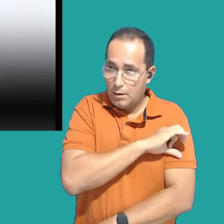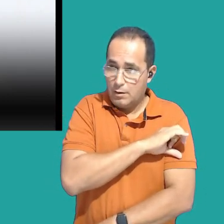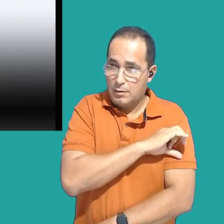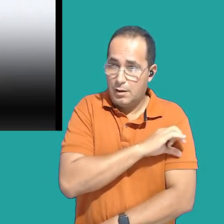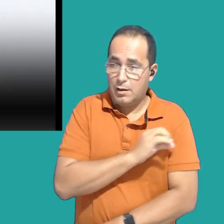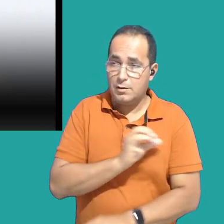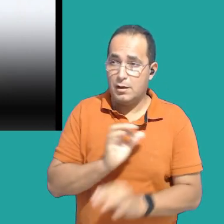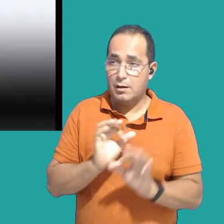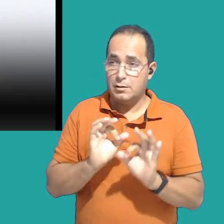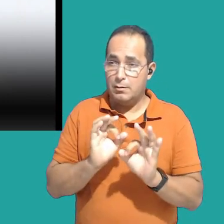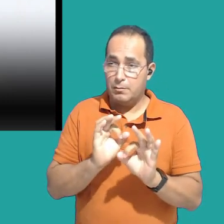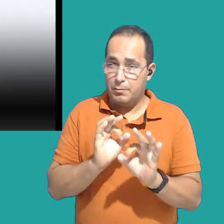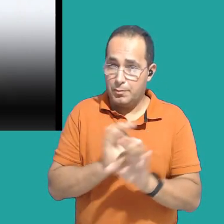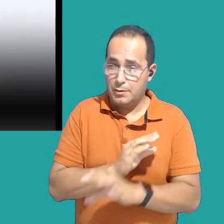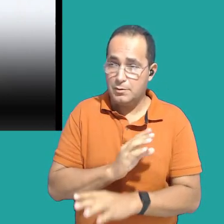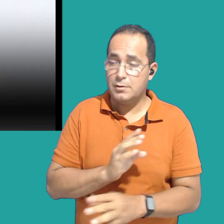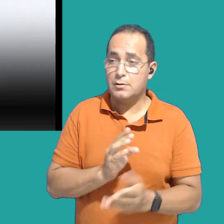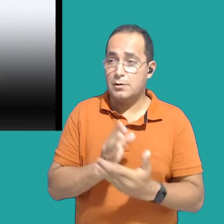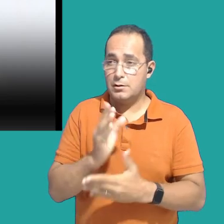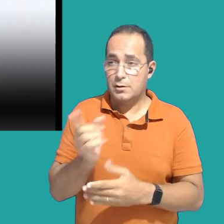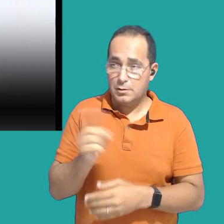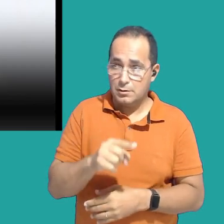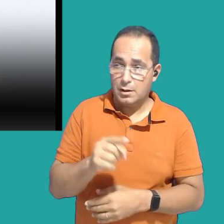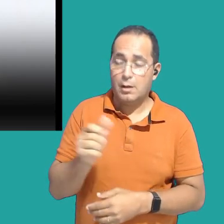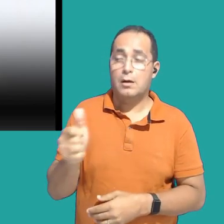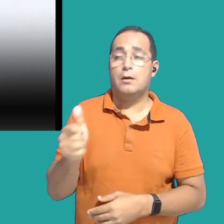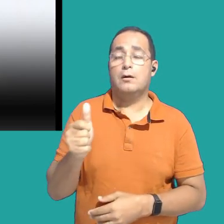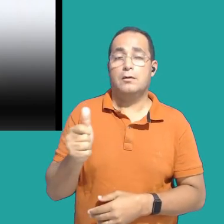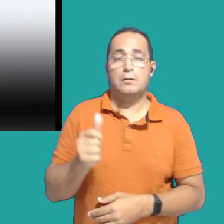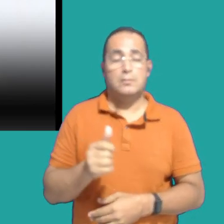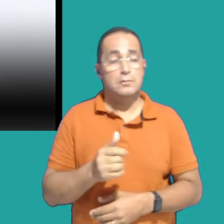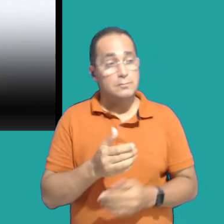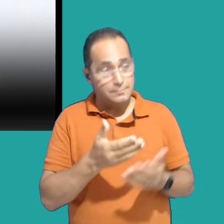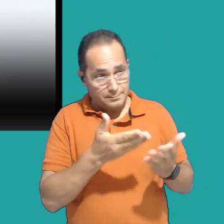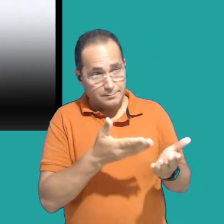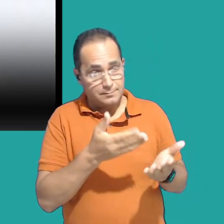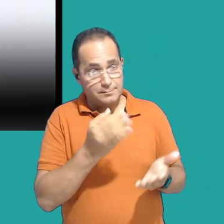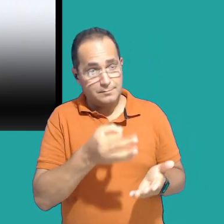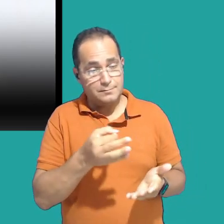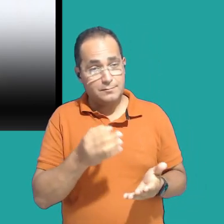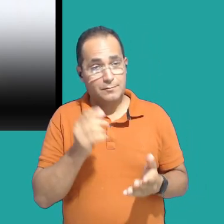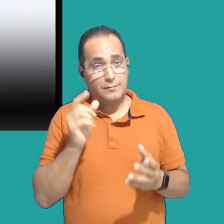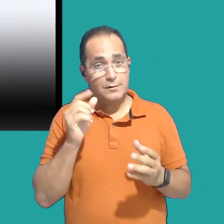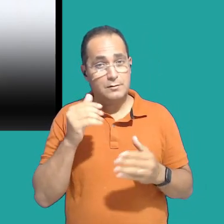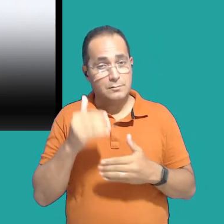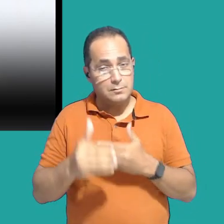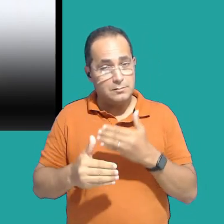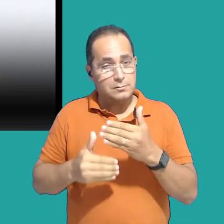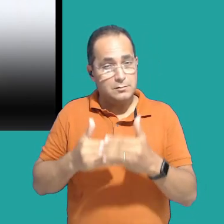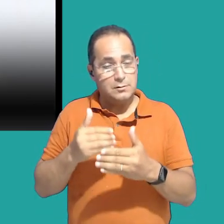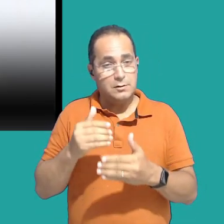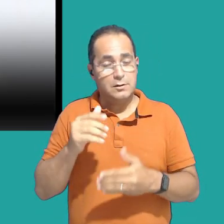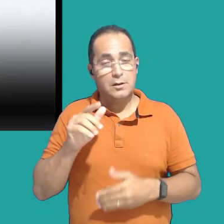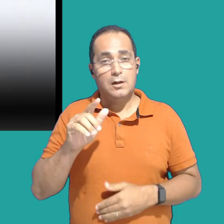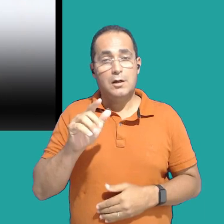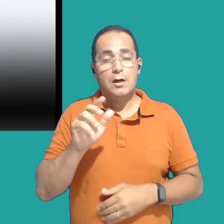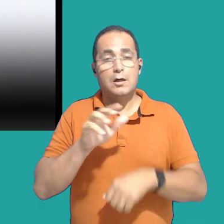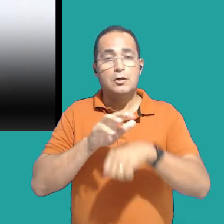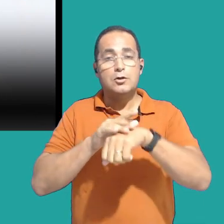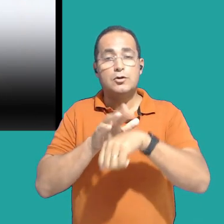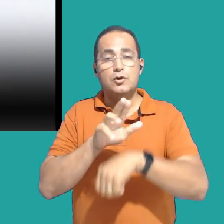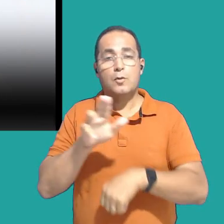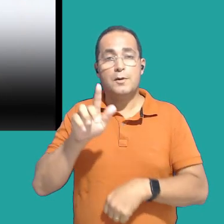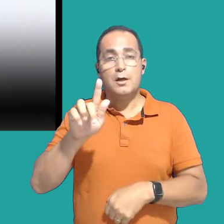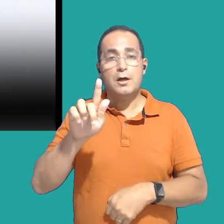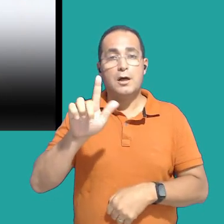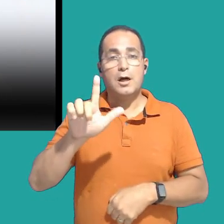nessa transição, né? Do Fundamental para o médio. exatamente. Ah, beleza. Como a perda foi glaucoma,